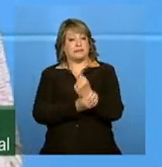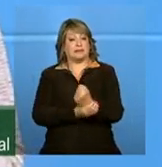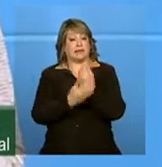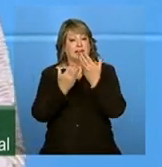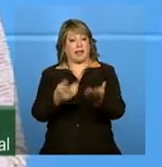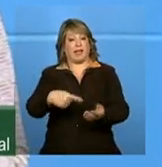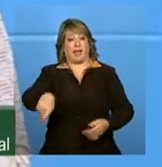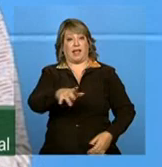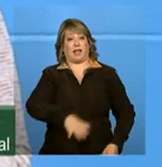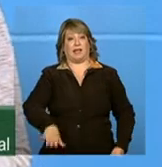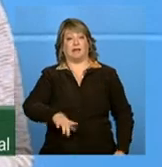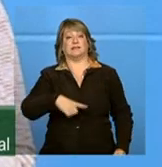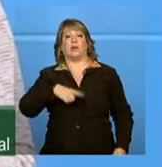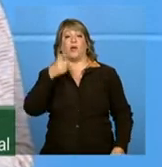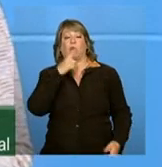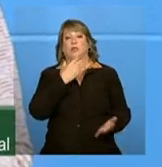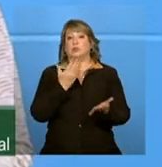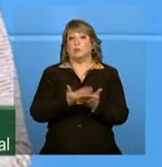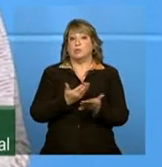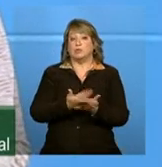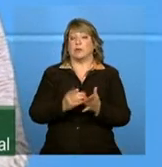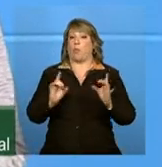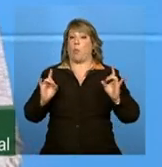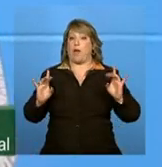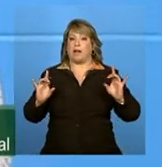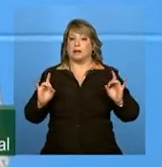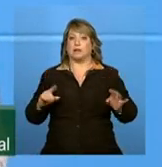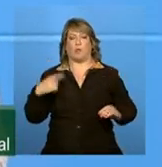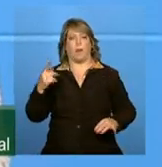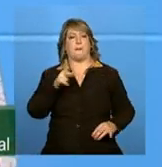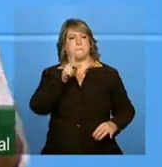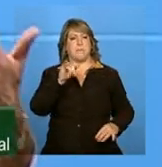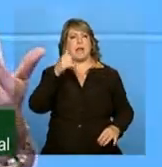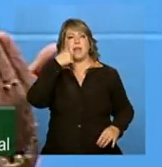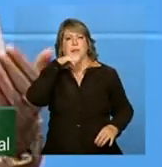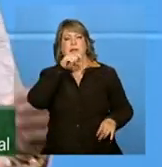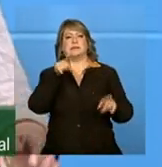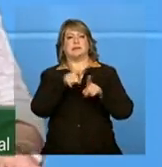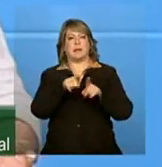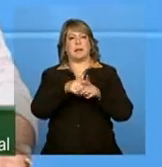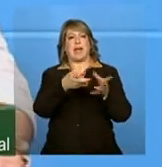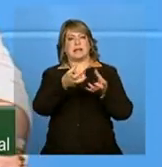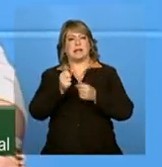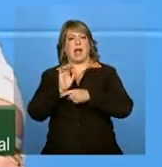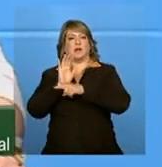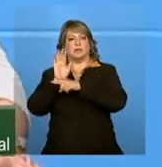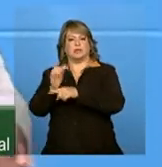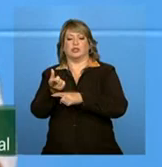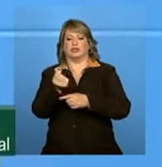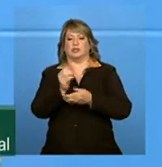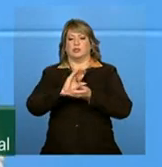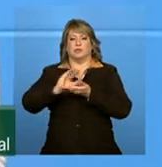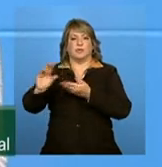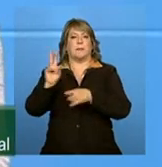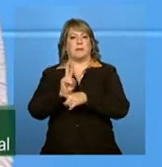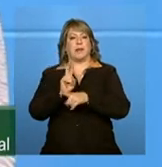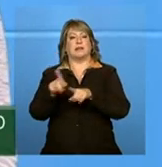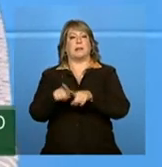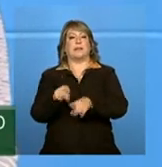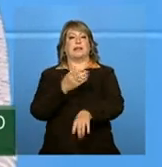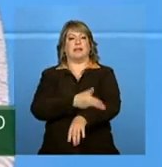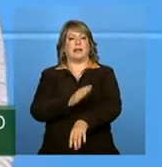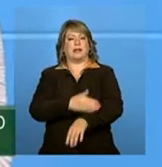crianças teriam acesso a uma educação de qualidade. Os pais também recebem assistência através de empréstimos e treinamento